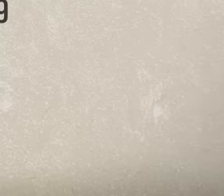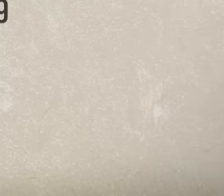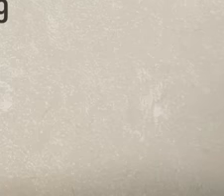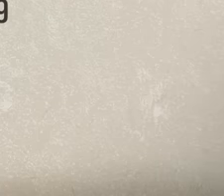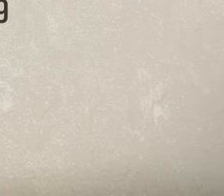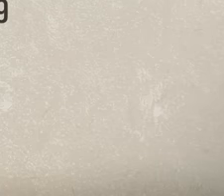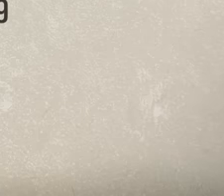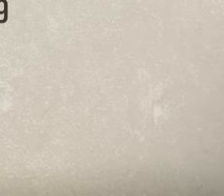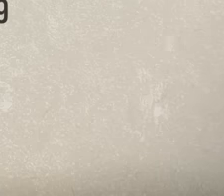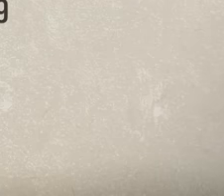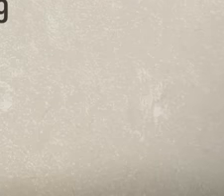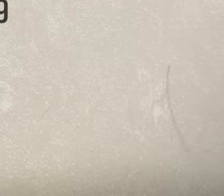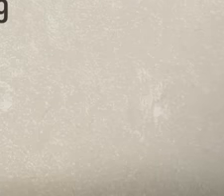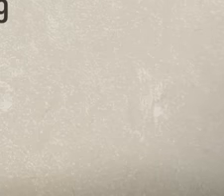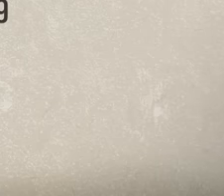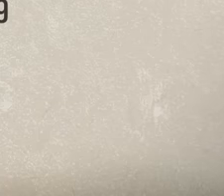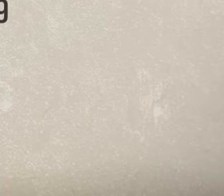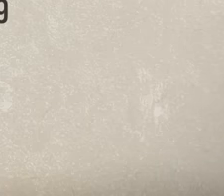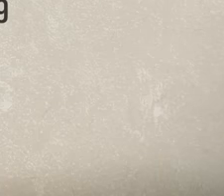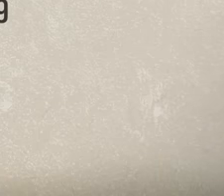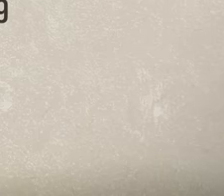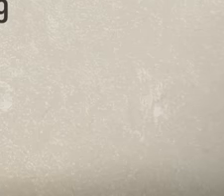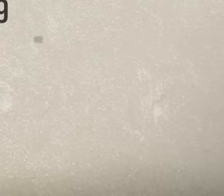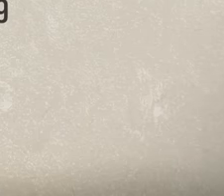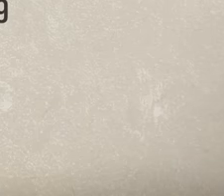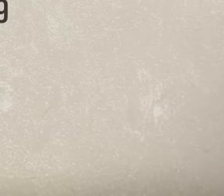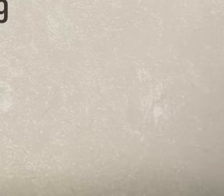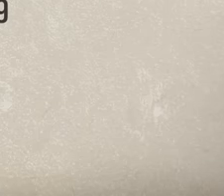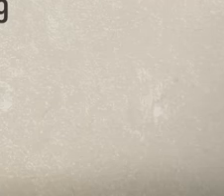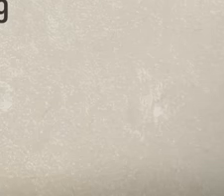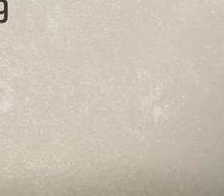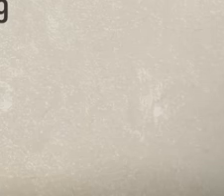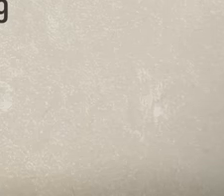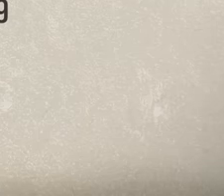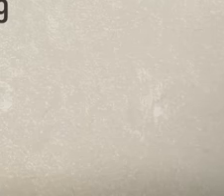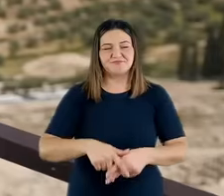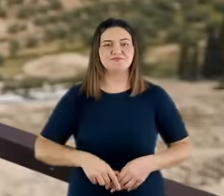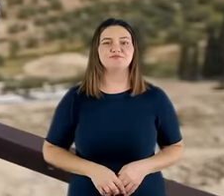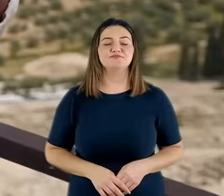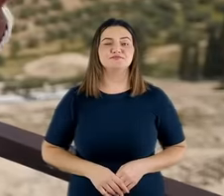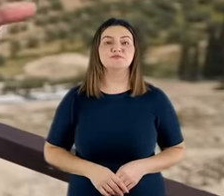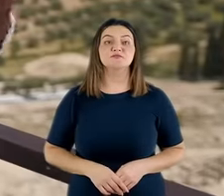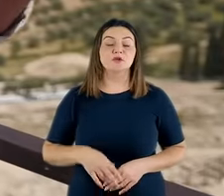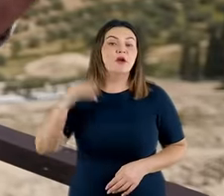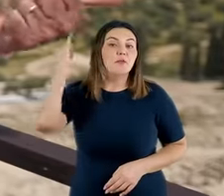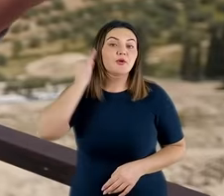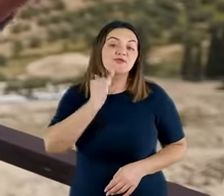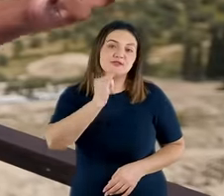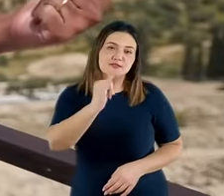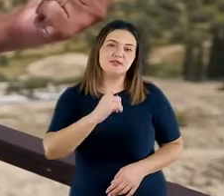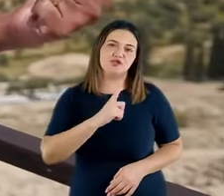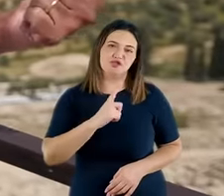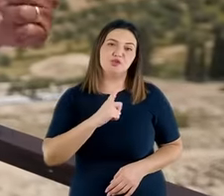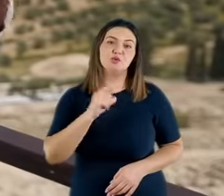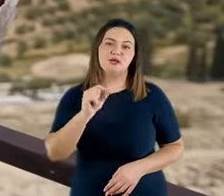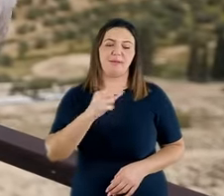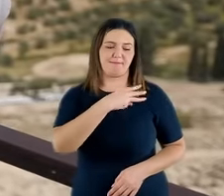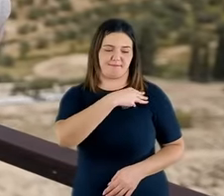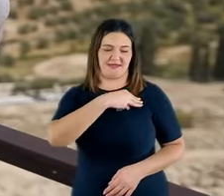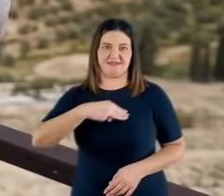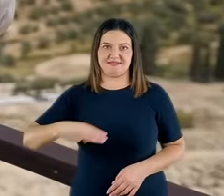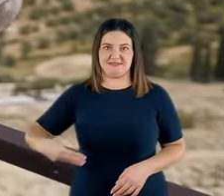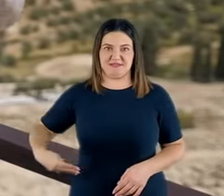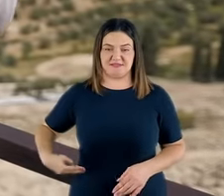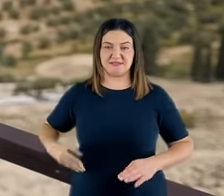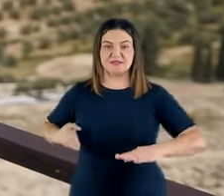num jumentinho, cria de jumenta. Zacarias capítulo 9, versículo 9. De acordo com a profecia do Antigo Testamento, o